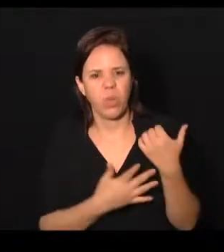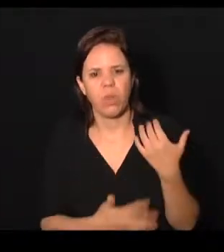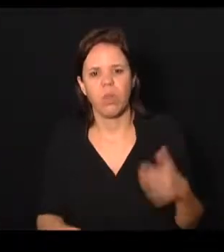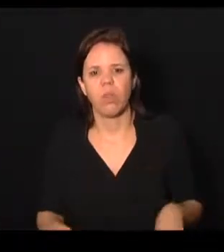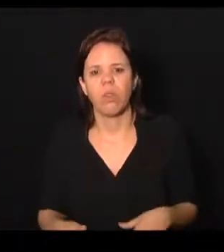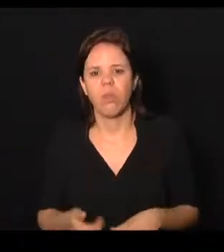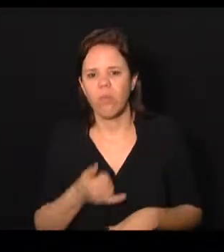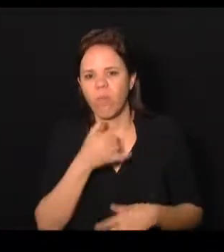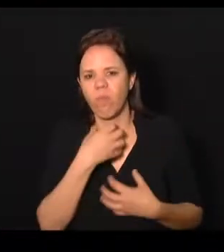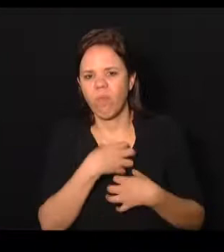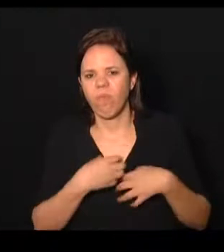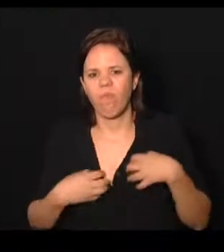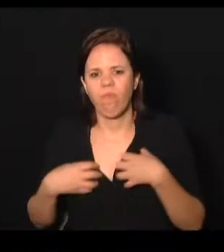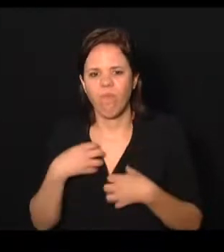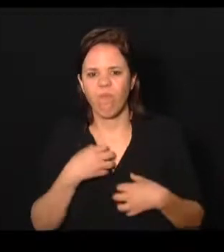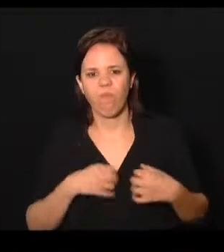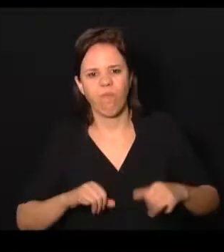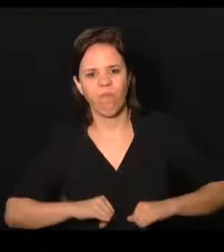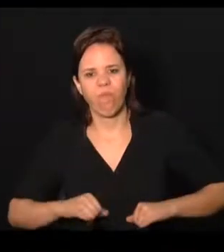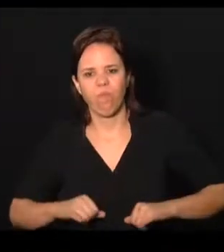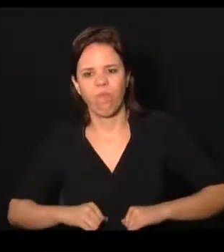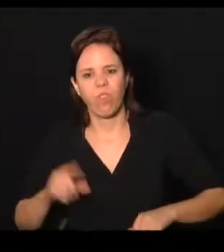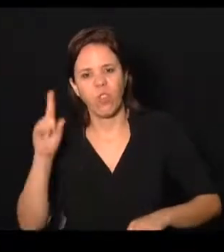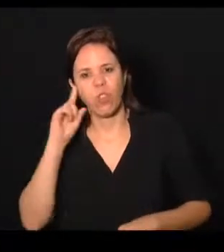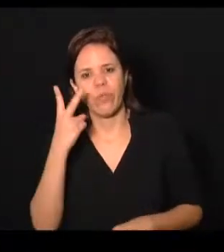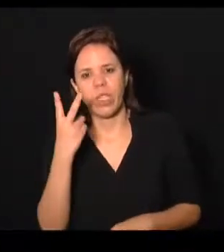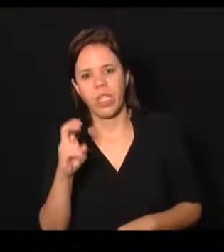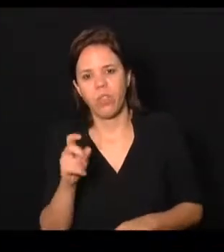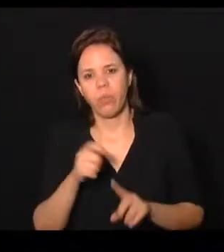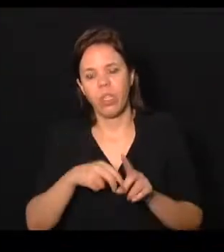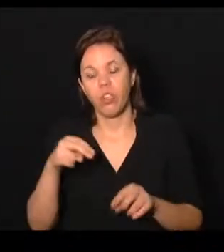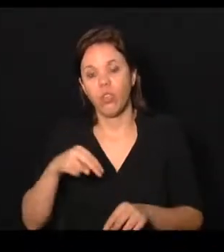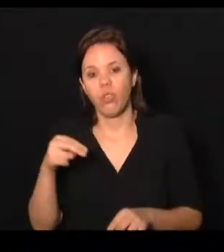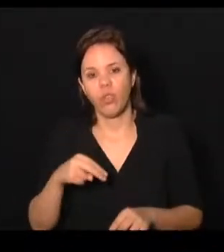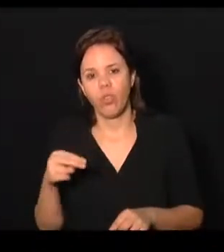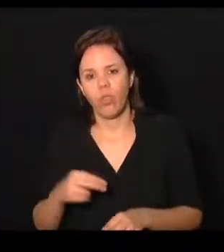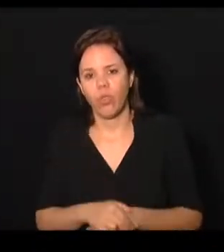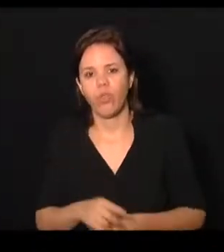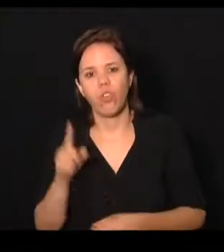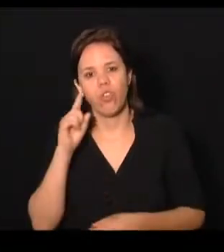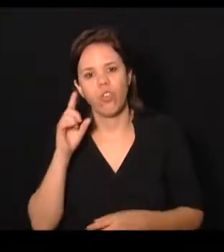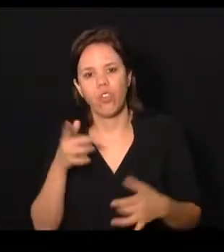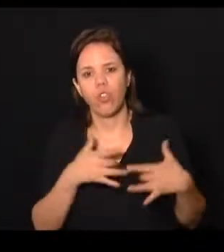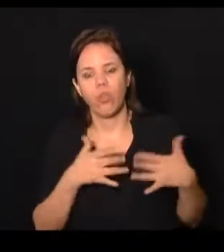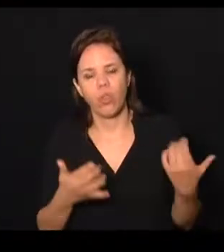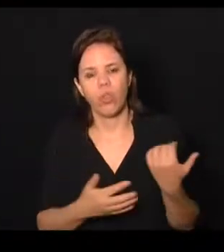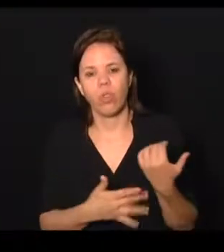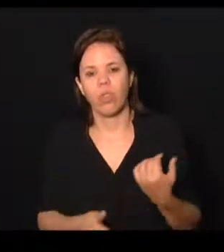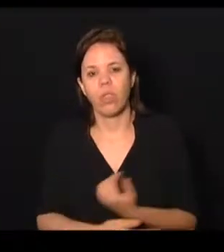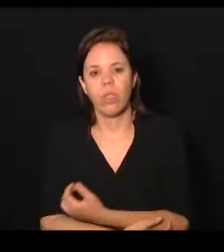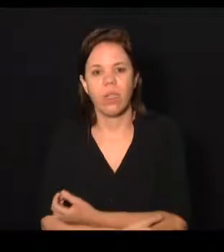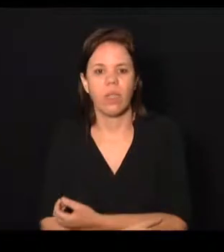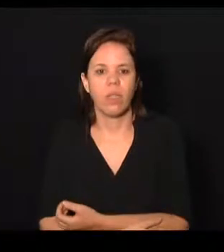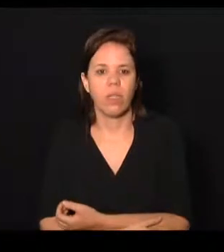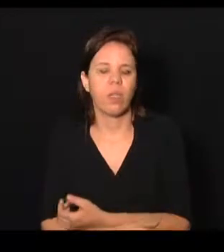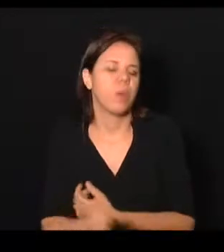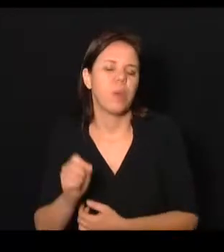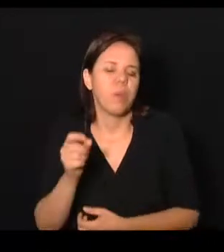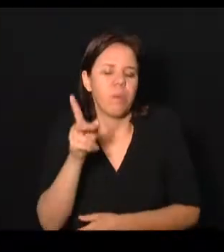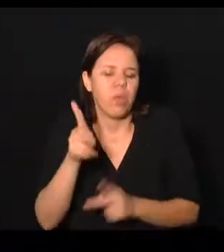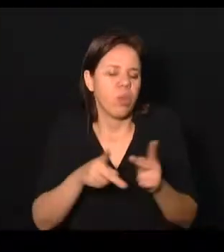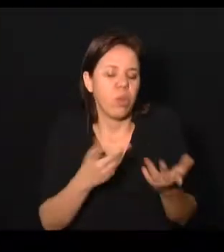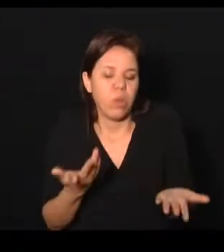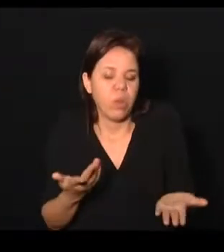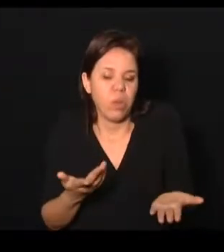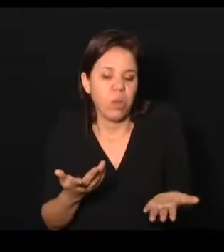Foi um constrangimento muito grande que eu sofri no dia 25 de novembro, que é o dia do doador. Logicamente que quem não está ouvindo aqui, não tome